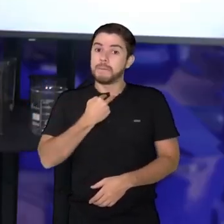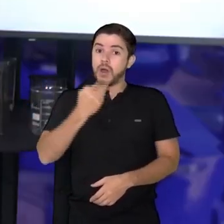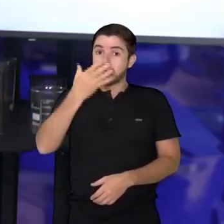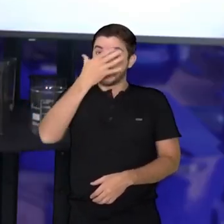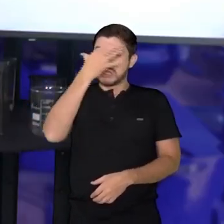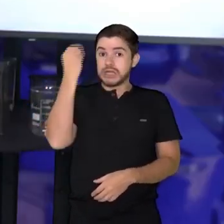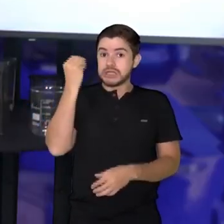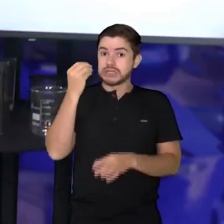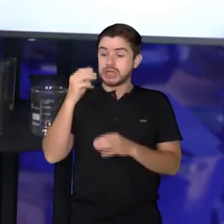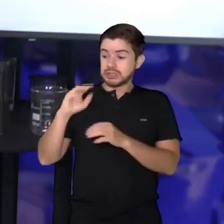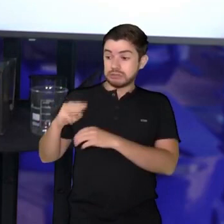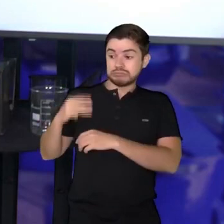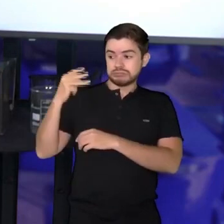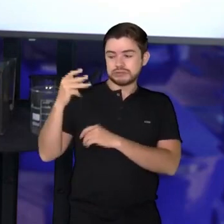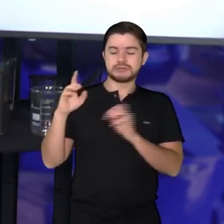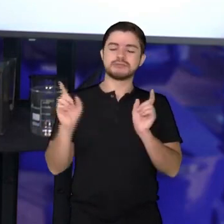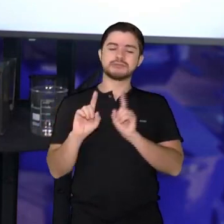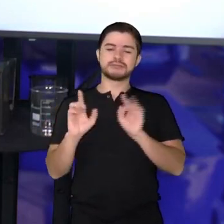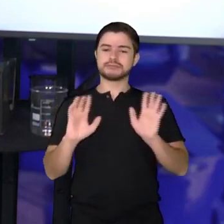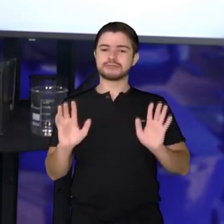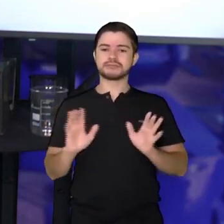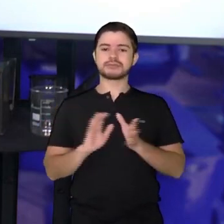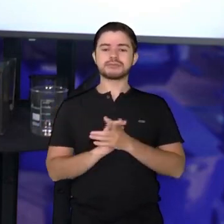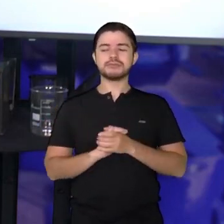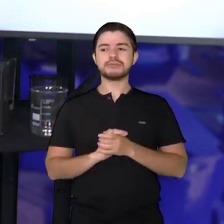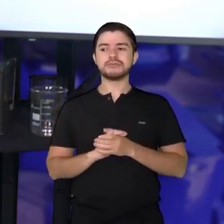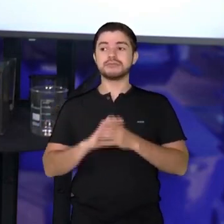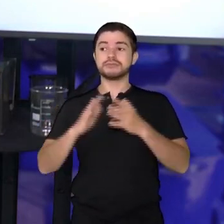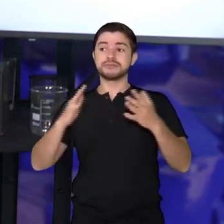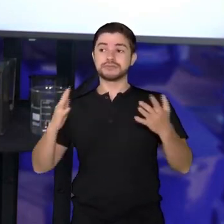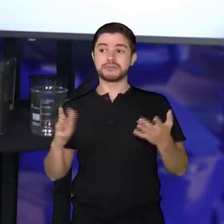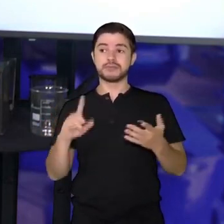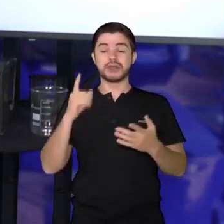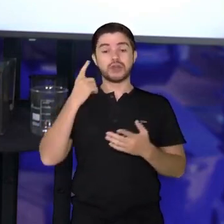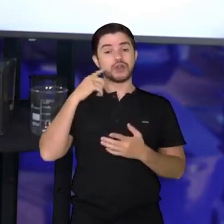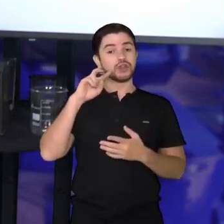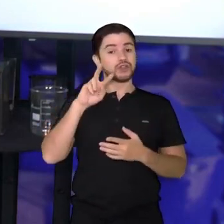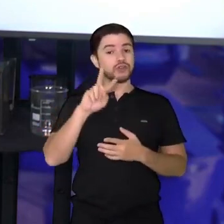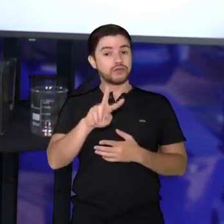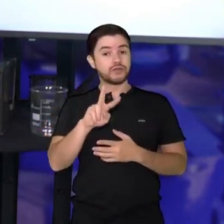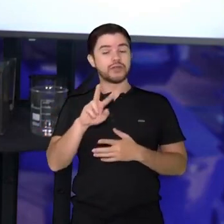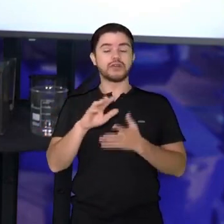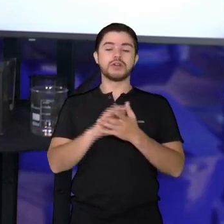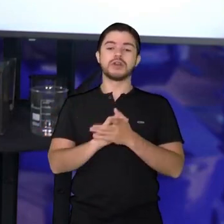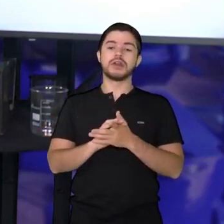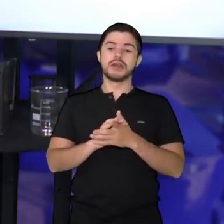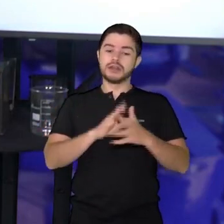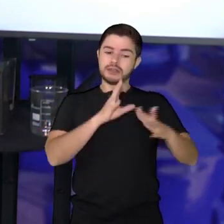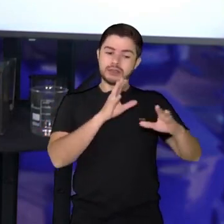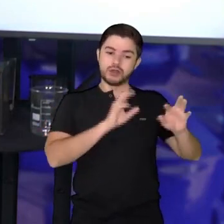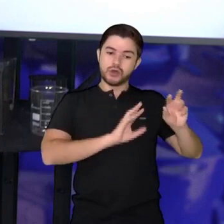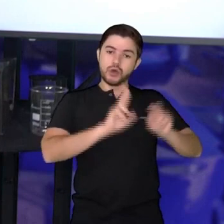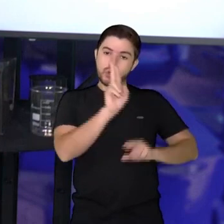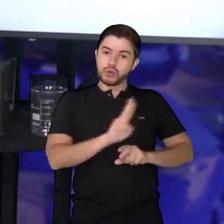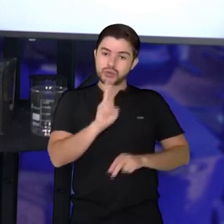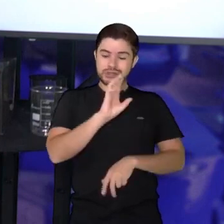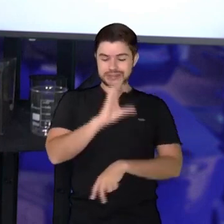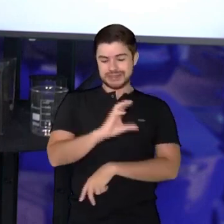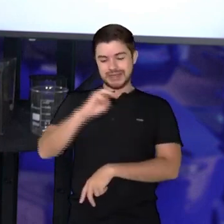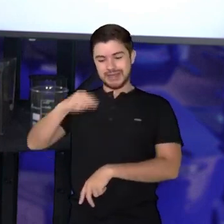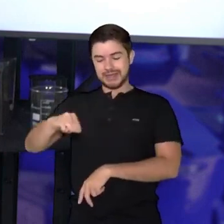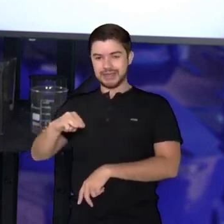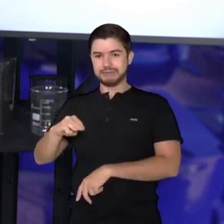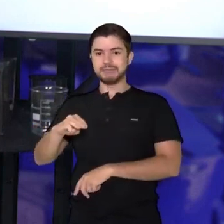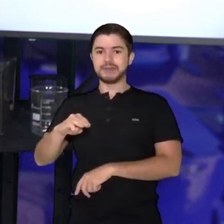medida padrão. Já que, quando a gente estava na figura, estávamos trabalhando com centímetro, ao